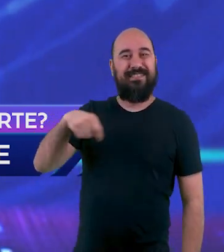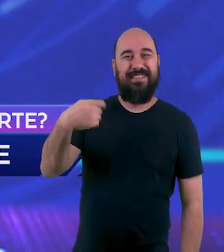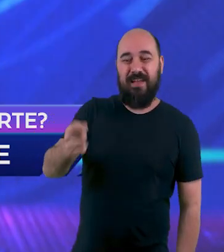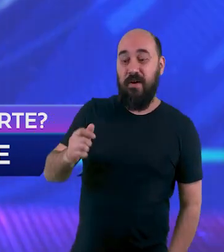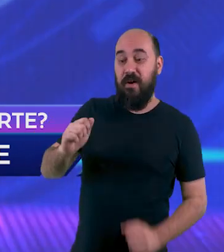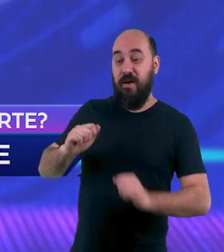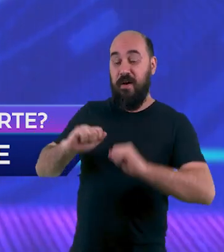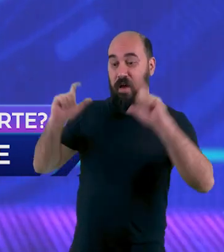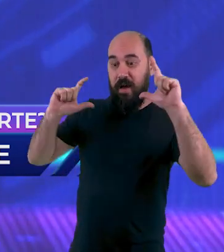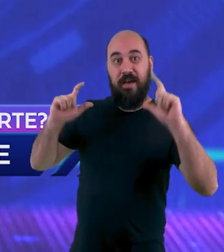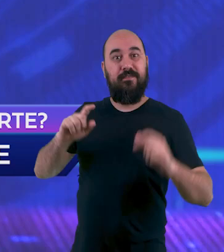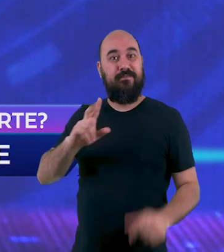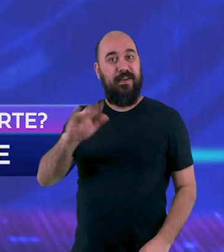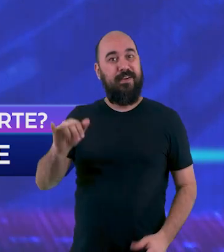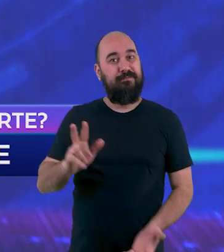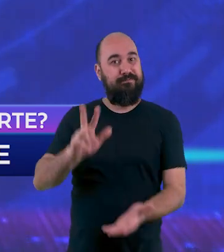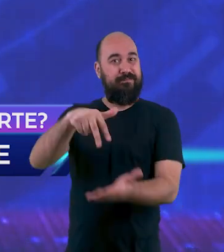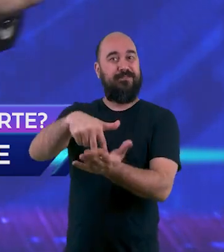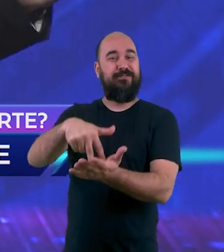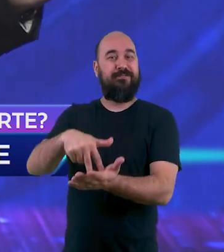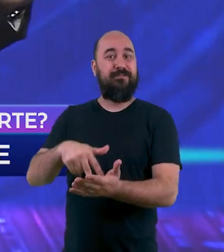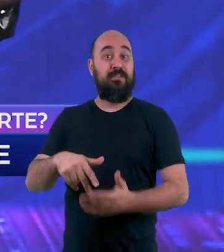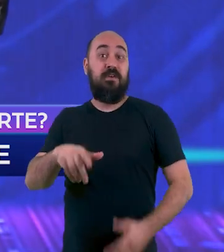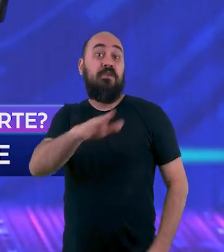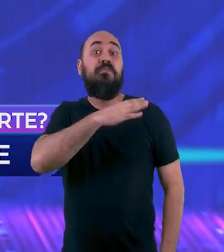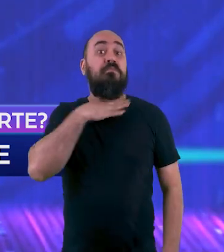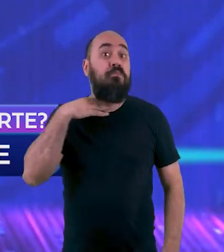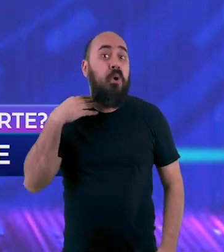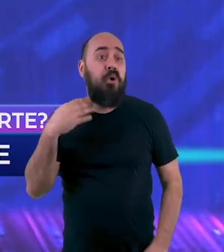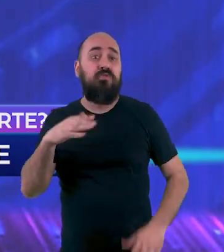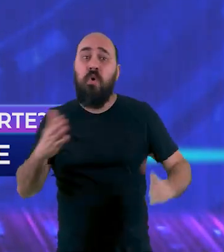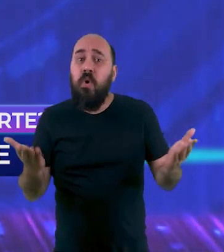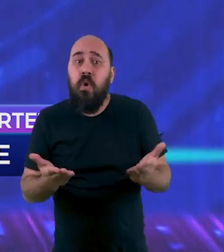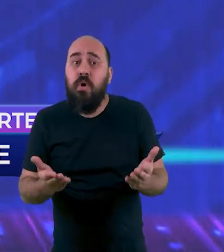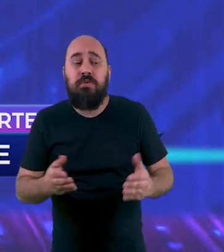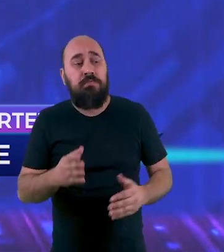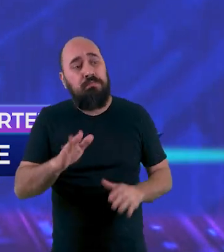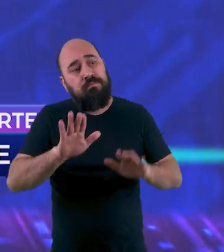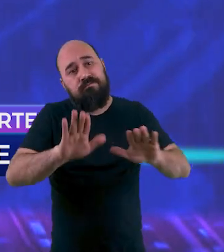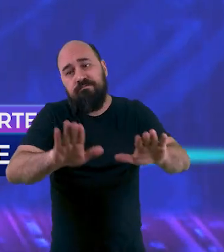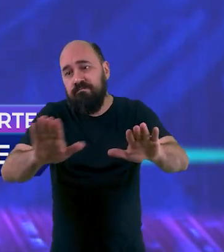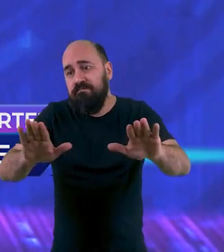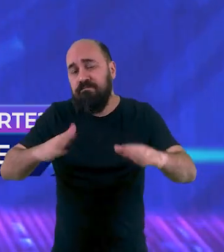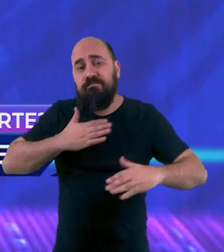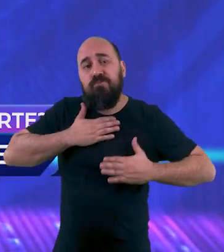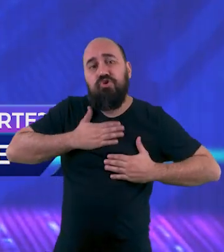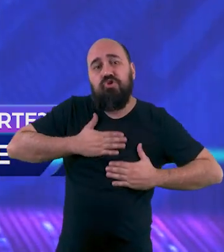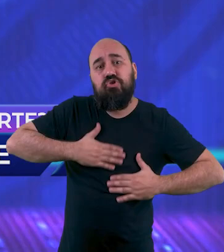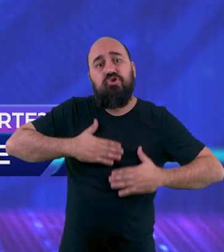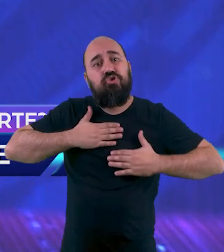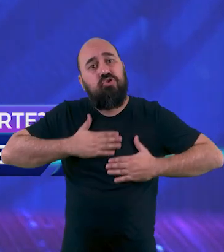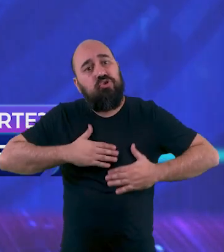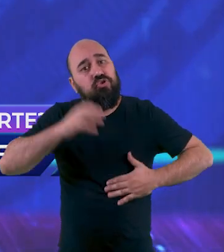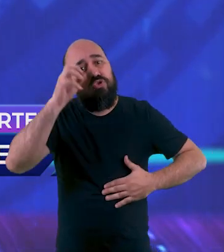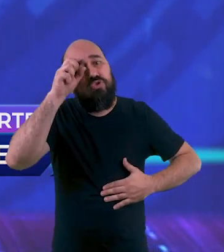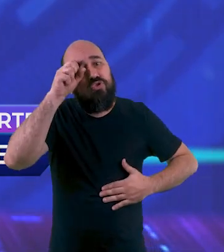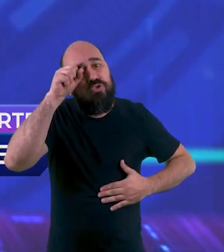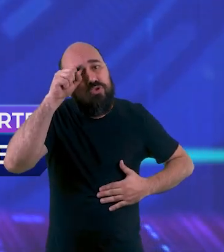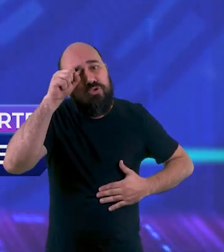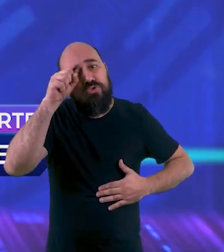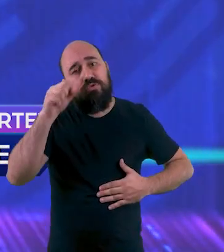dessa jornada e desta batalha. O Apocalipse, no capítulo 20, nos fala do fim da